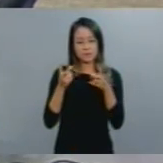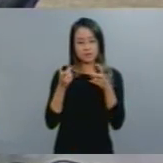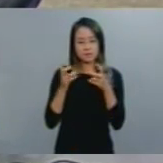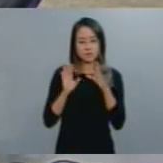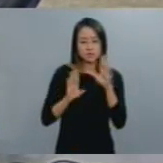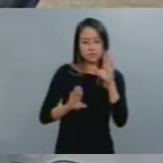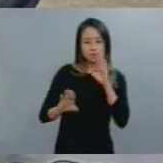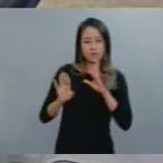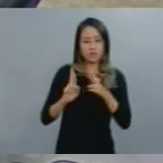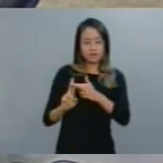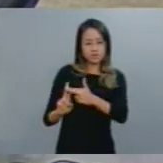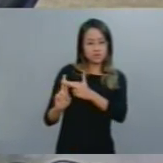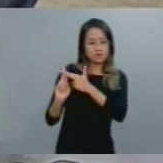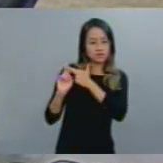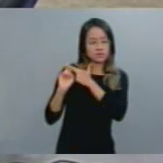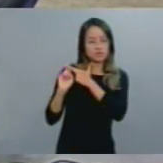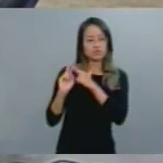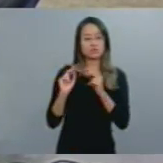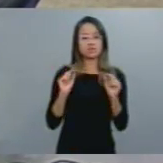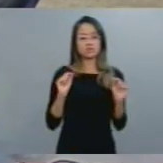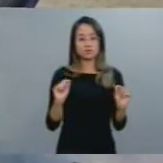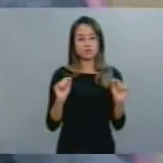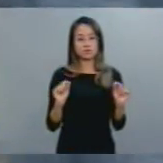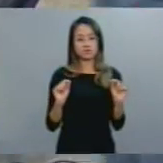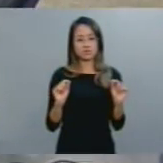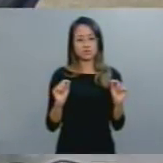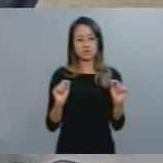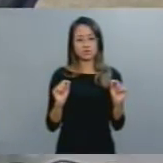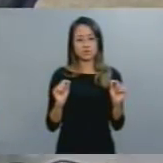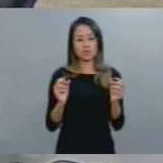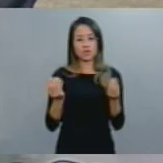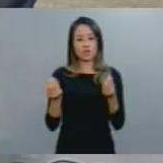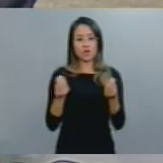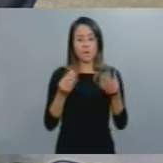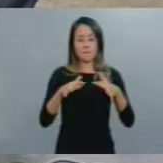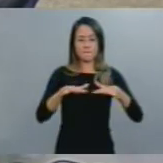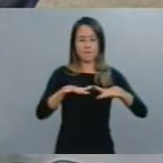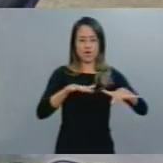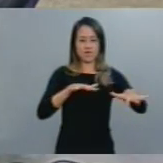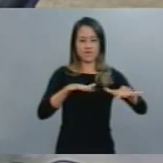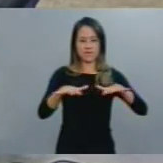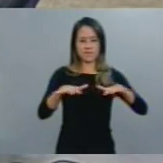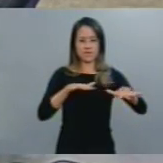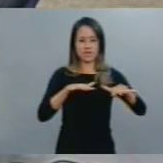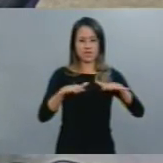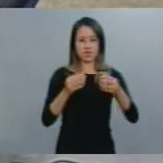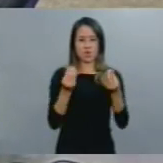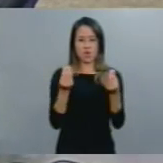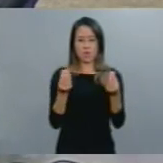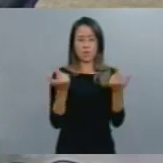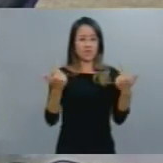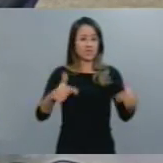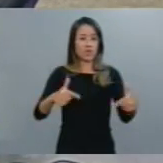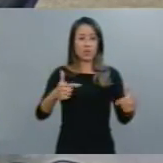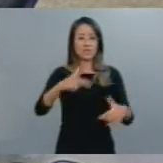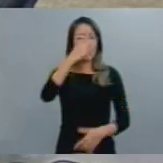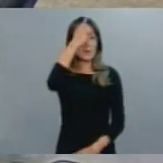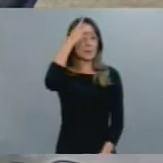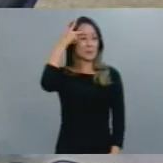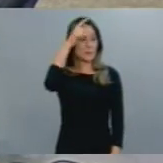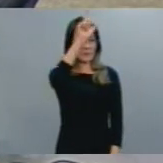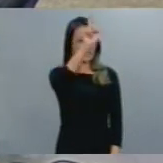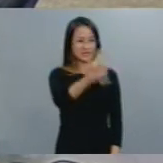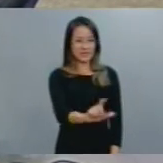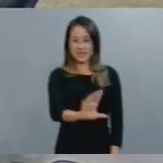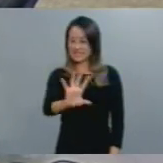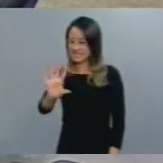muita responsabilidade o caráter desses movimentos. Não existem salvadores da pátria, não existem ungidos,